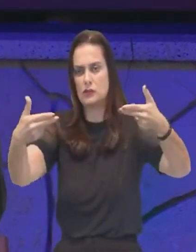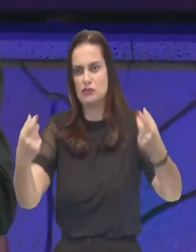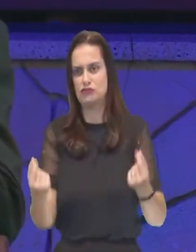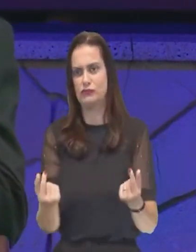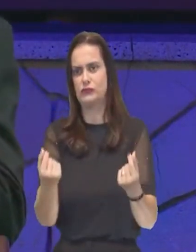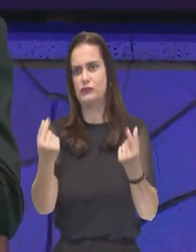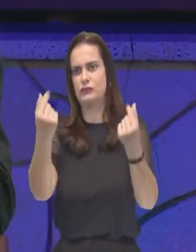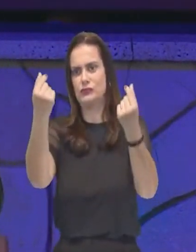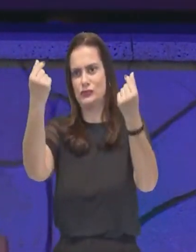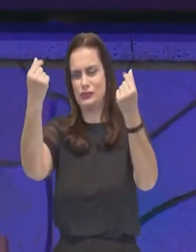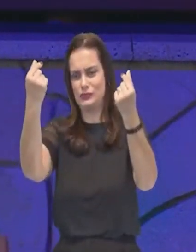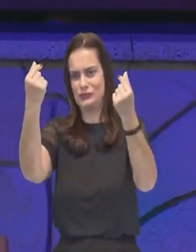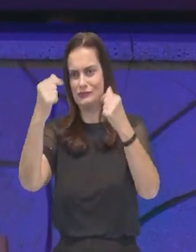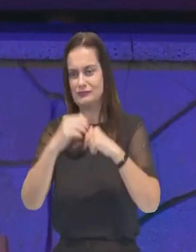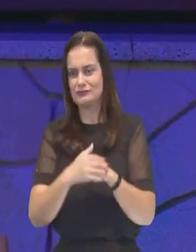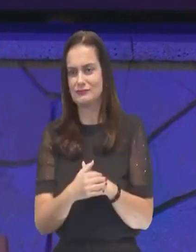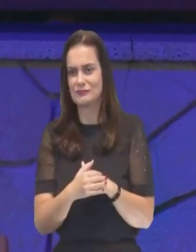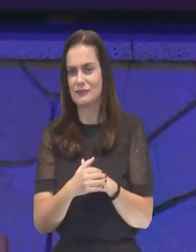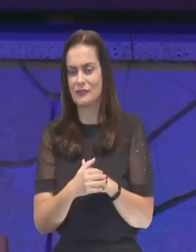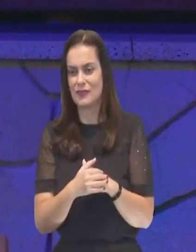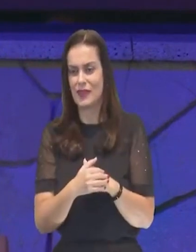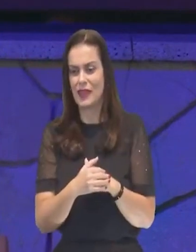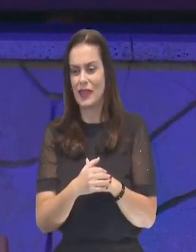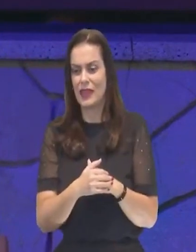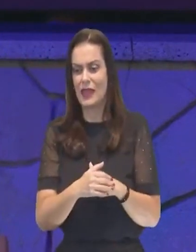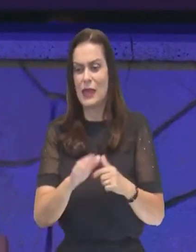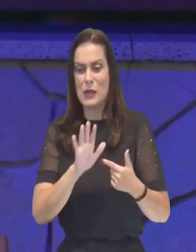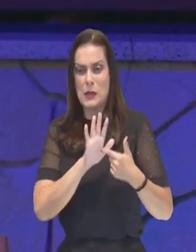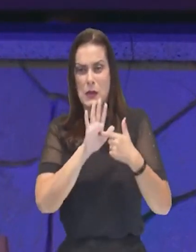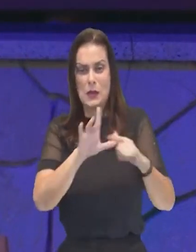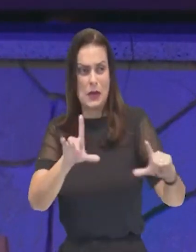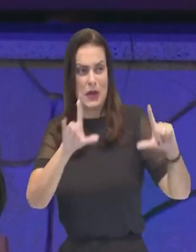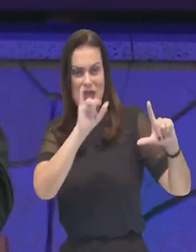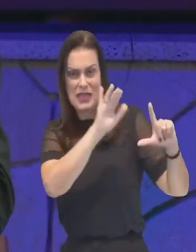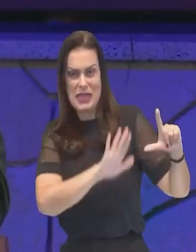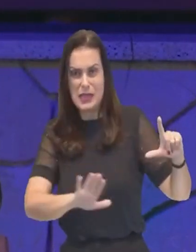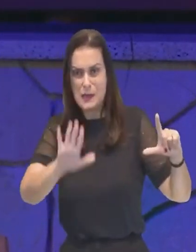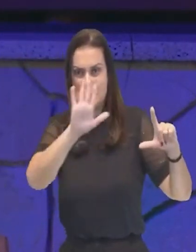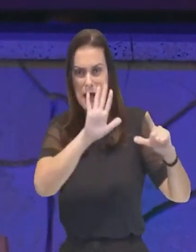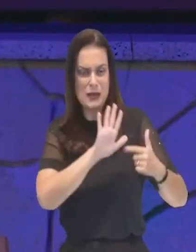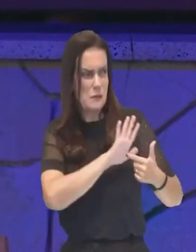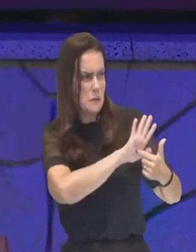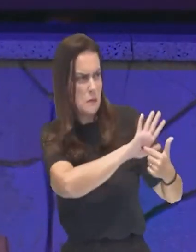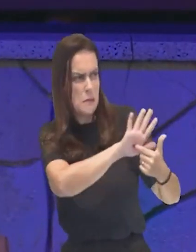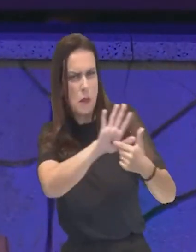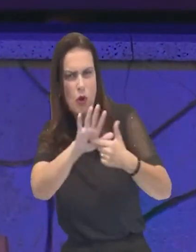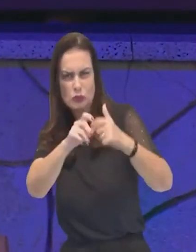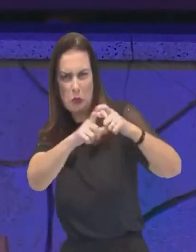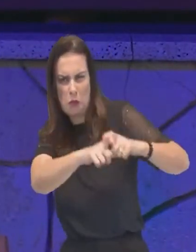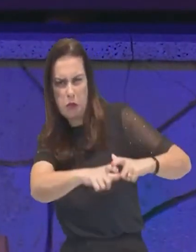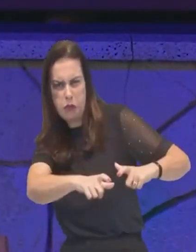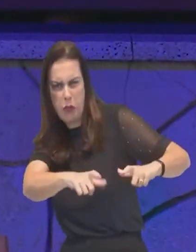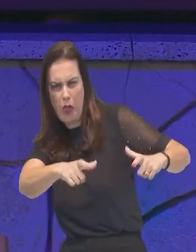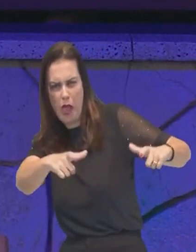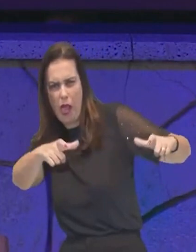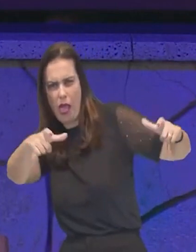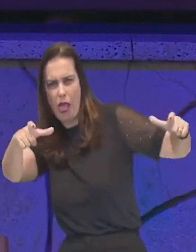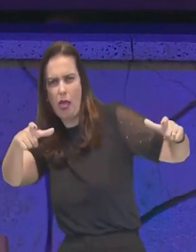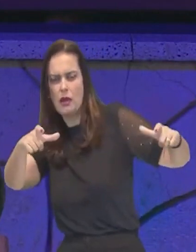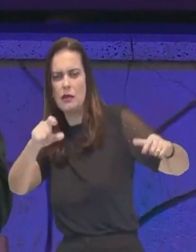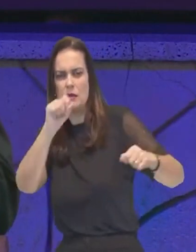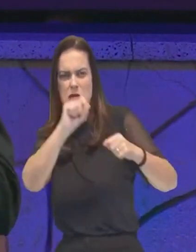que a irmã Renata Sabá nos presenteia aqui. Olha que coisa, encheu, produziu